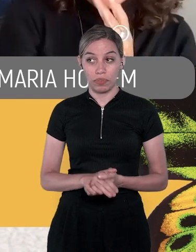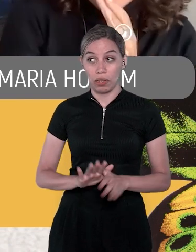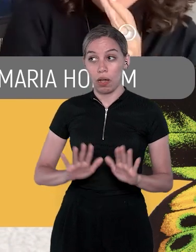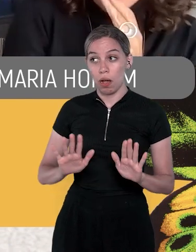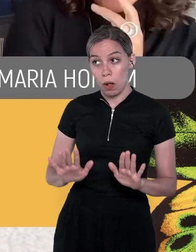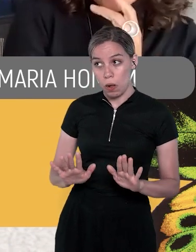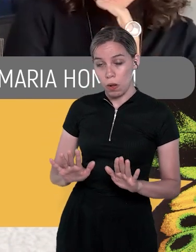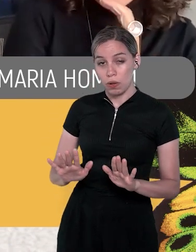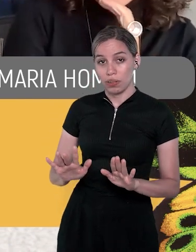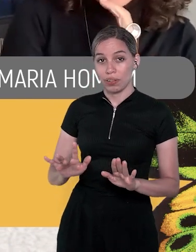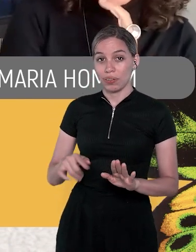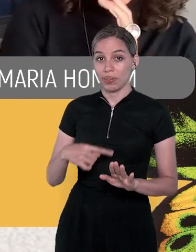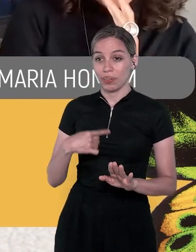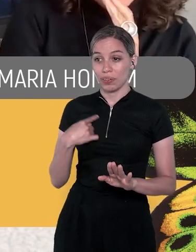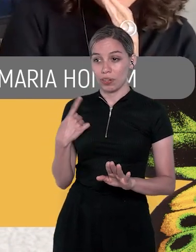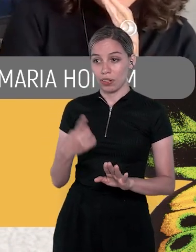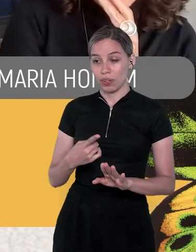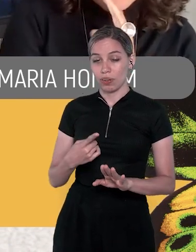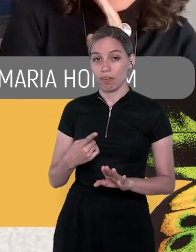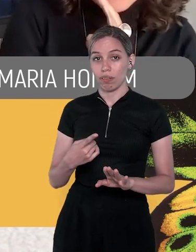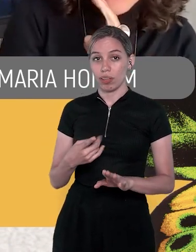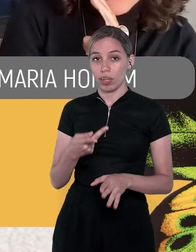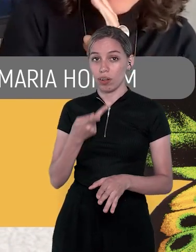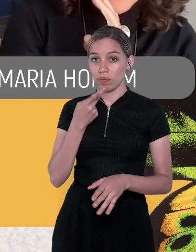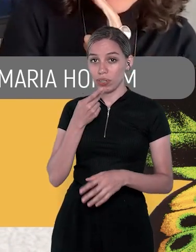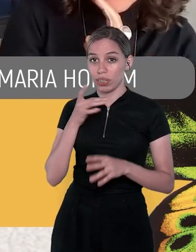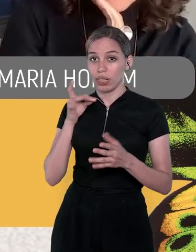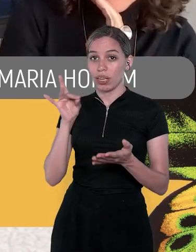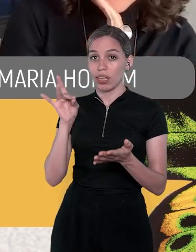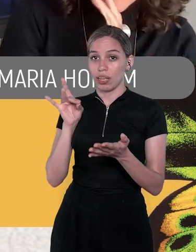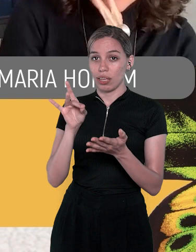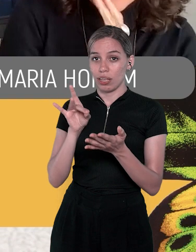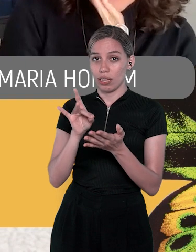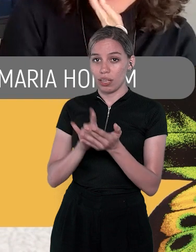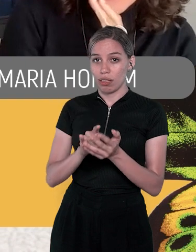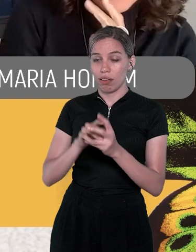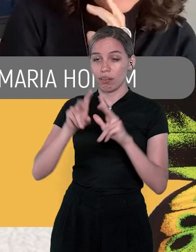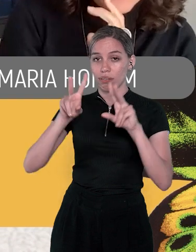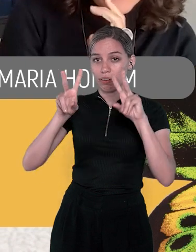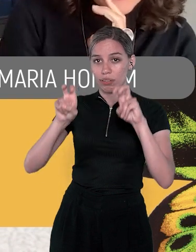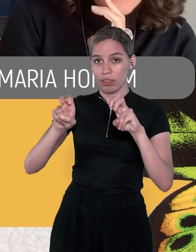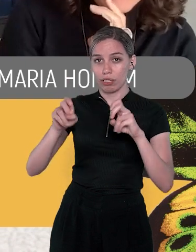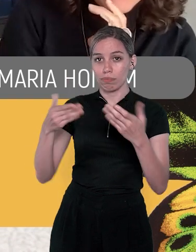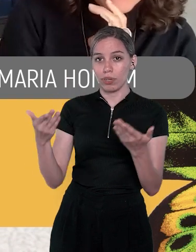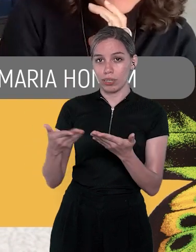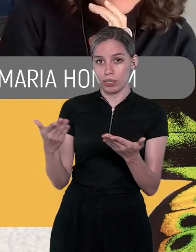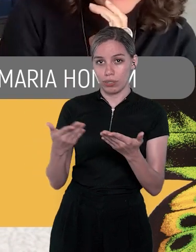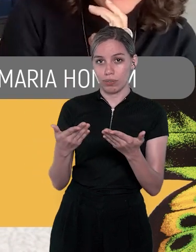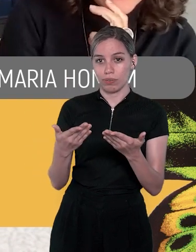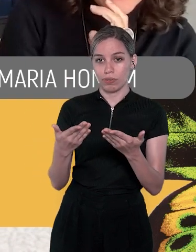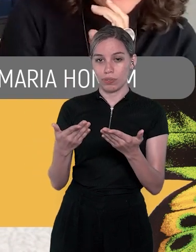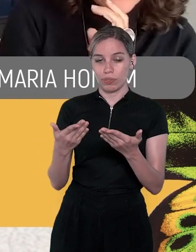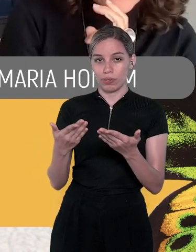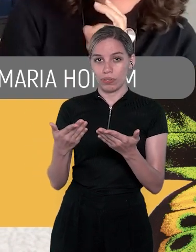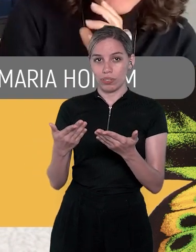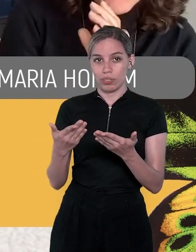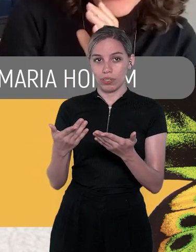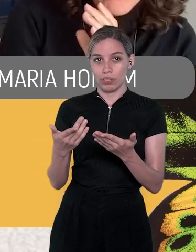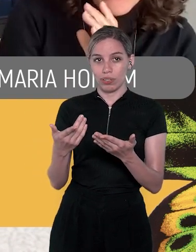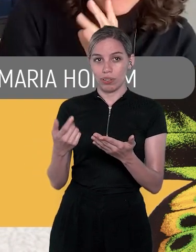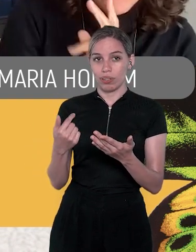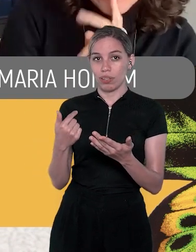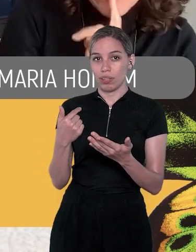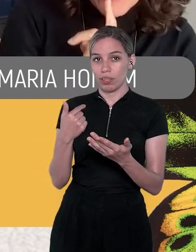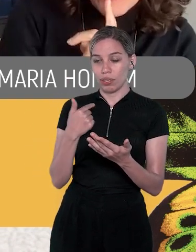Eu vou... Chegamos finalmente no tema da nossa mesa hoje, né, Afonso? Que eu e o